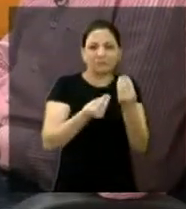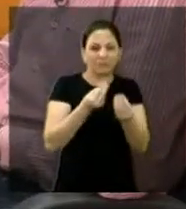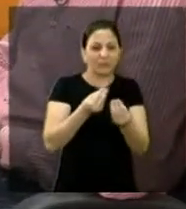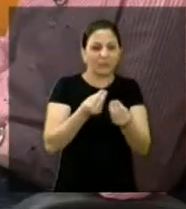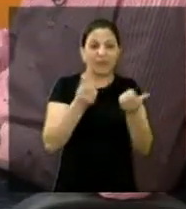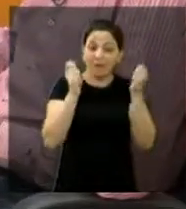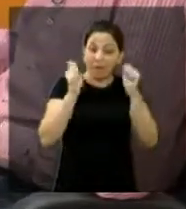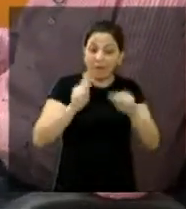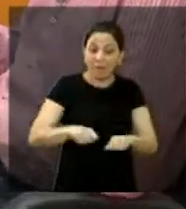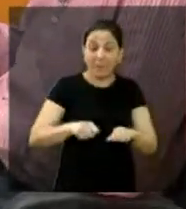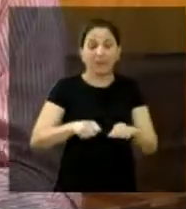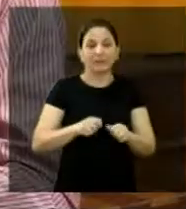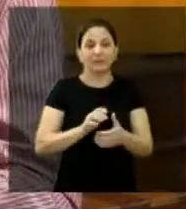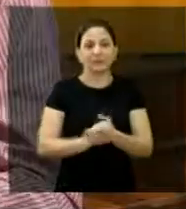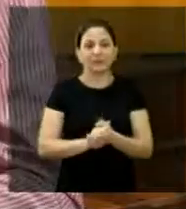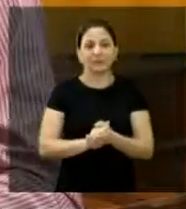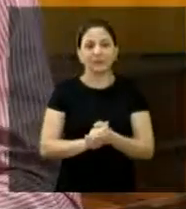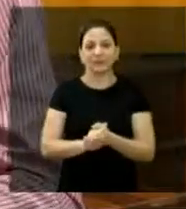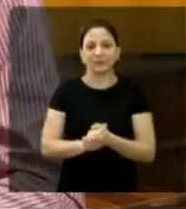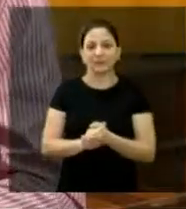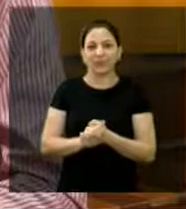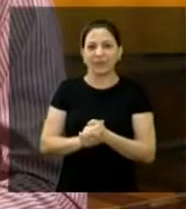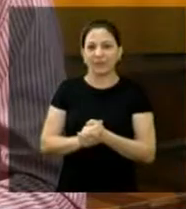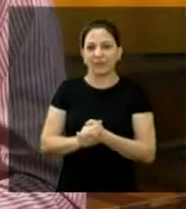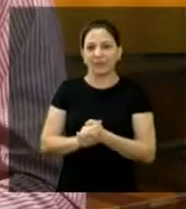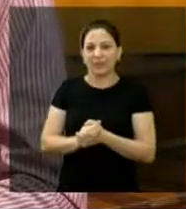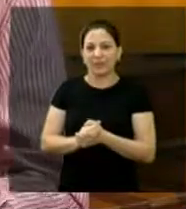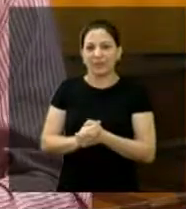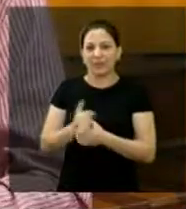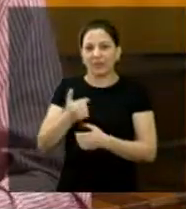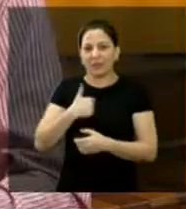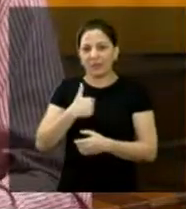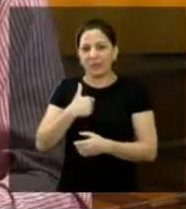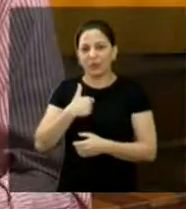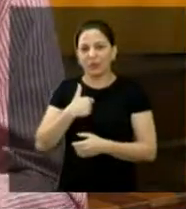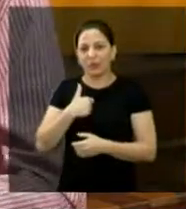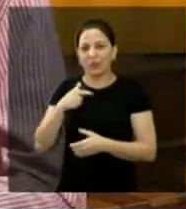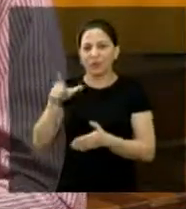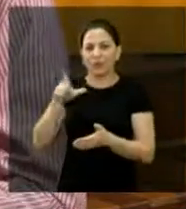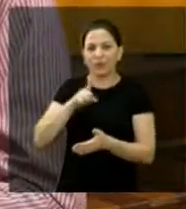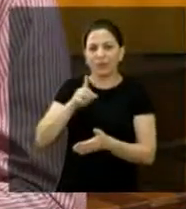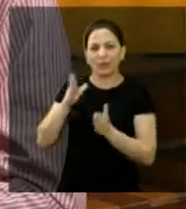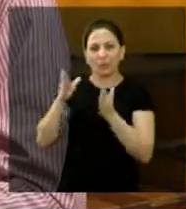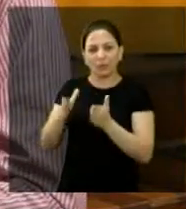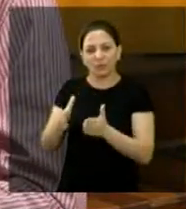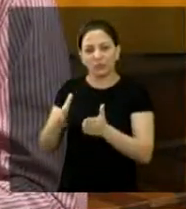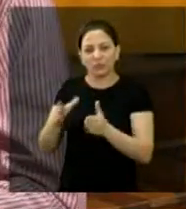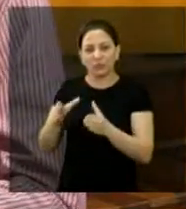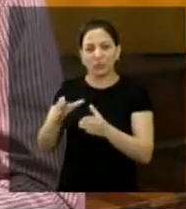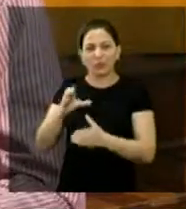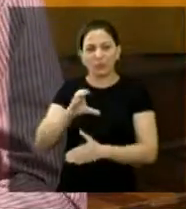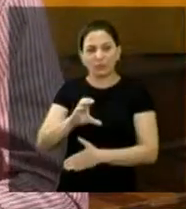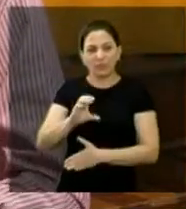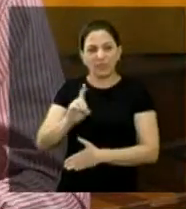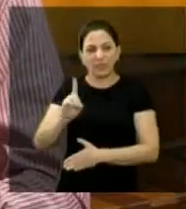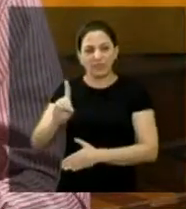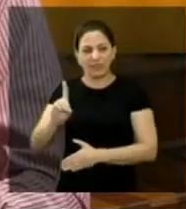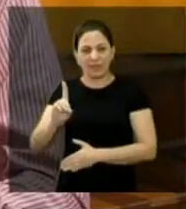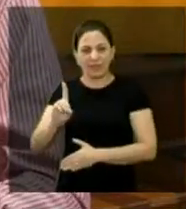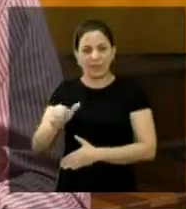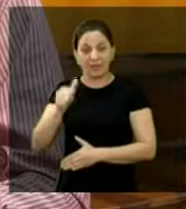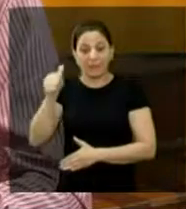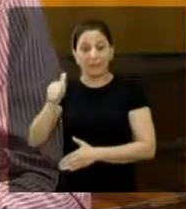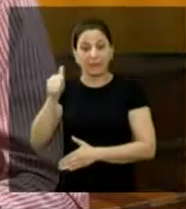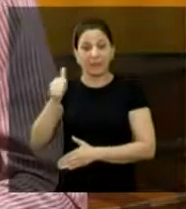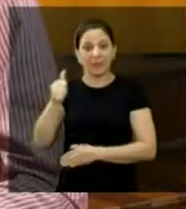competentíssimo, né? Você sabe que eu tenho até hoje o CD que o Vaguinho me mandou, piloto, né? Que fui